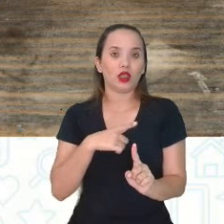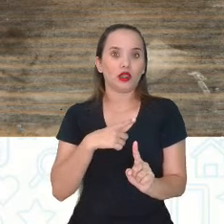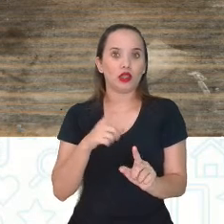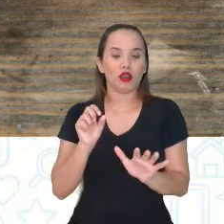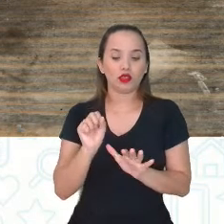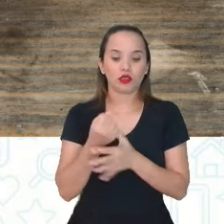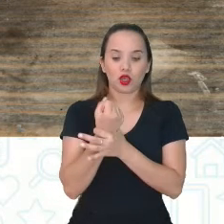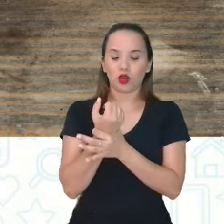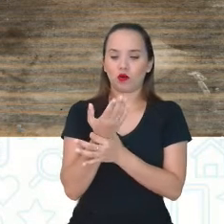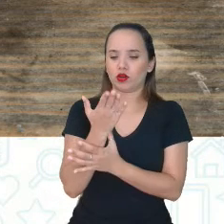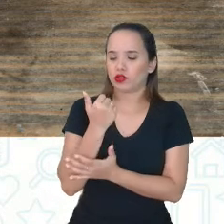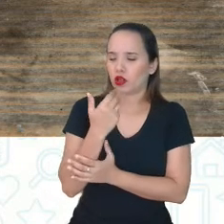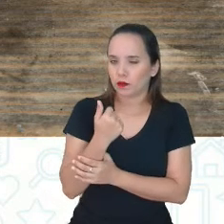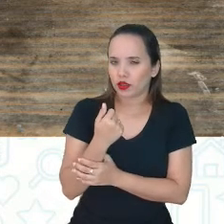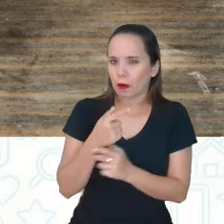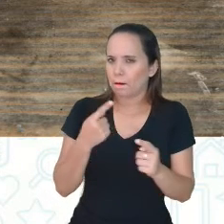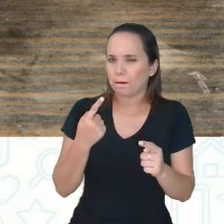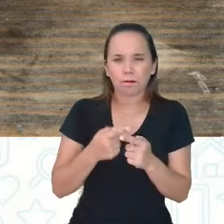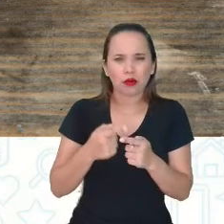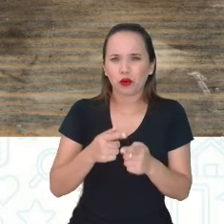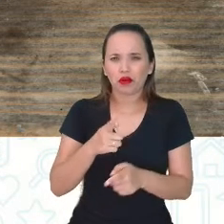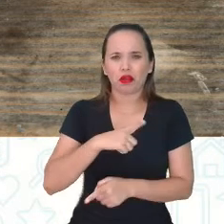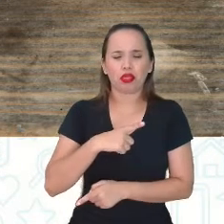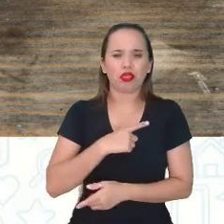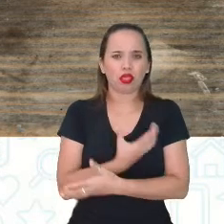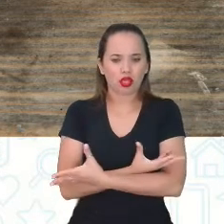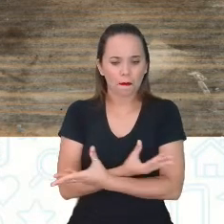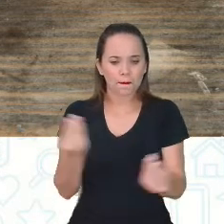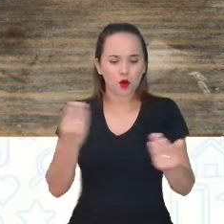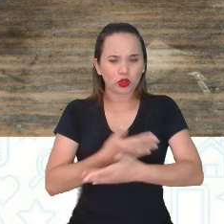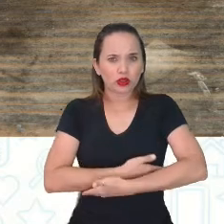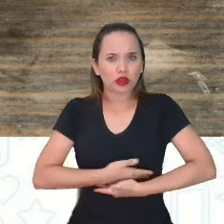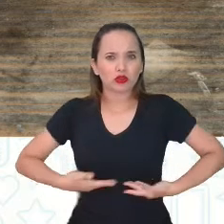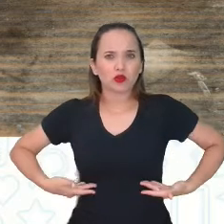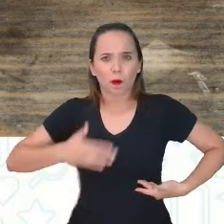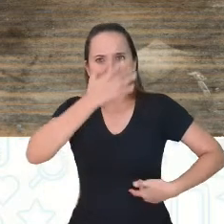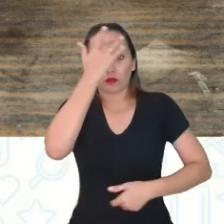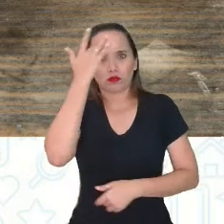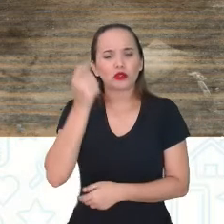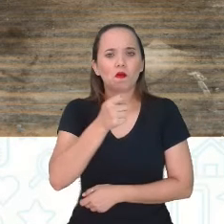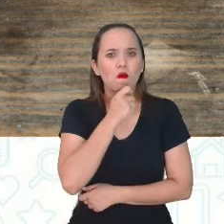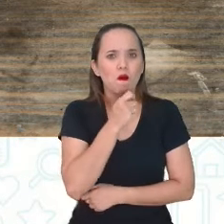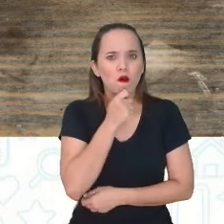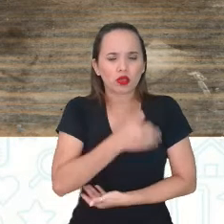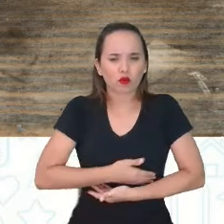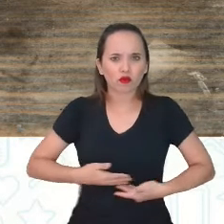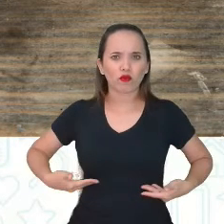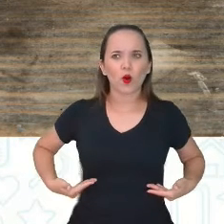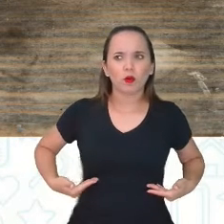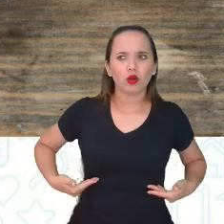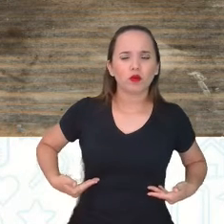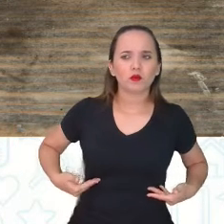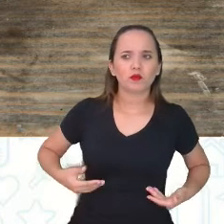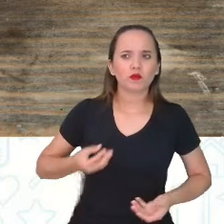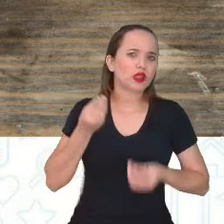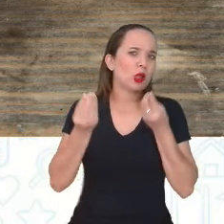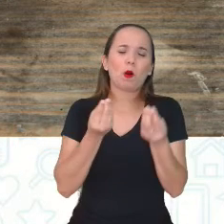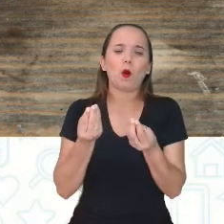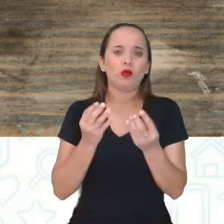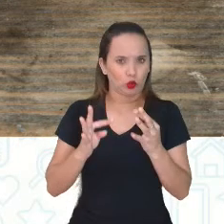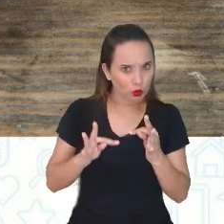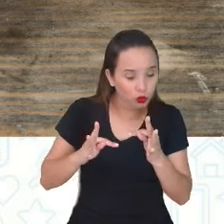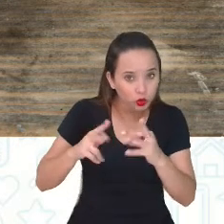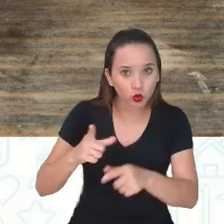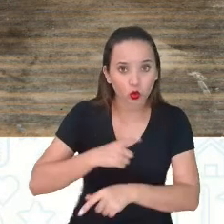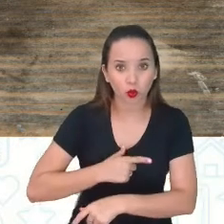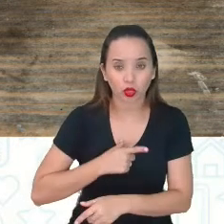gente passando fome, a gente estava falando isso agorinha, né? Que garantia é essa? Será que todo mundo está tendo